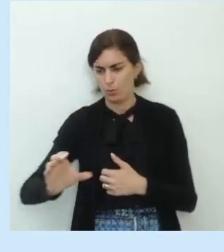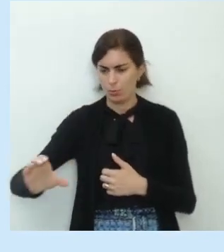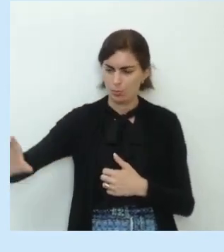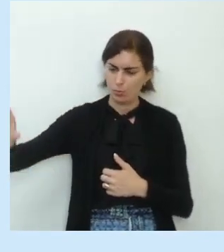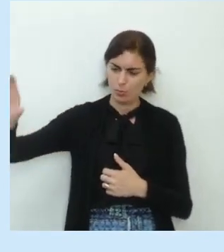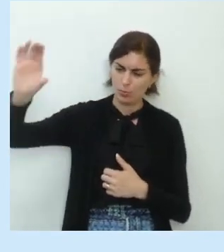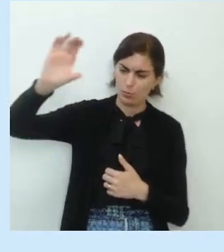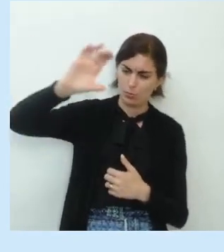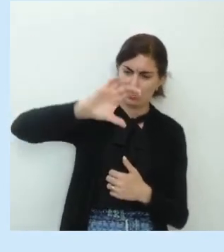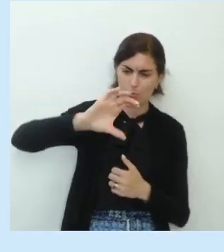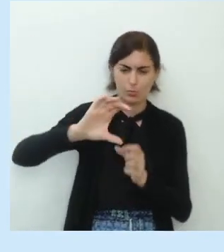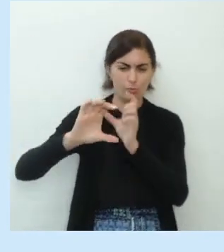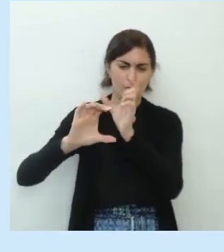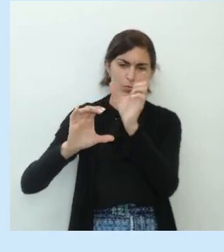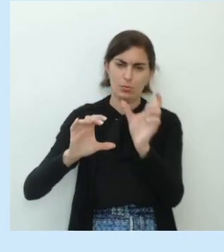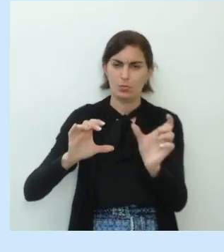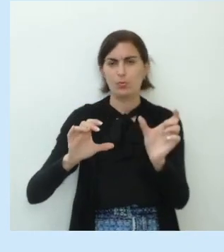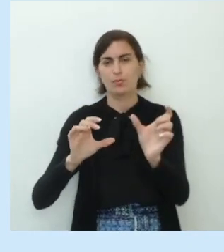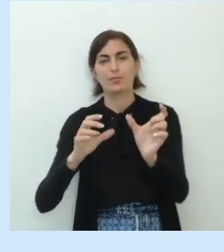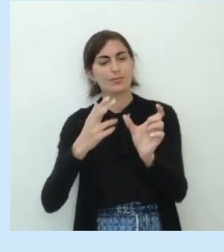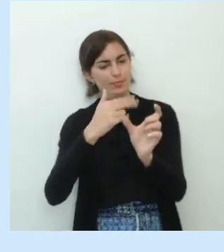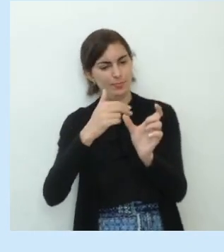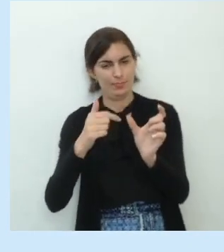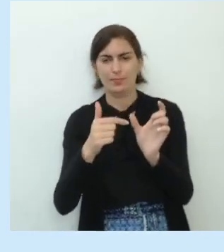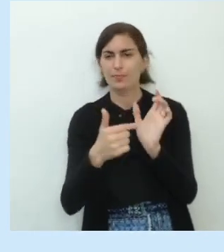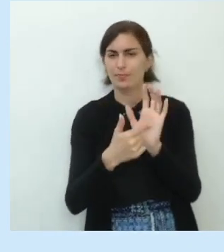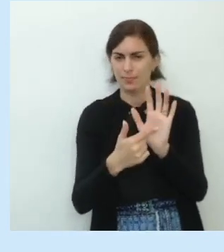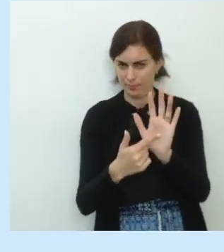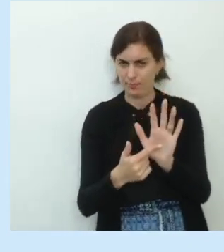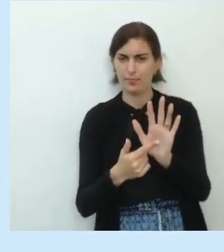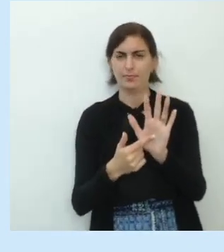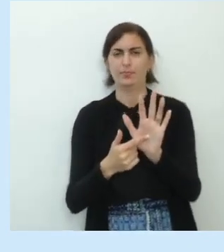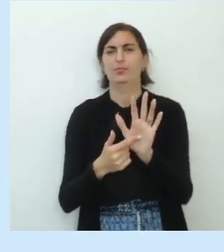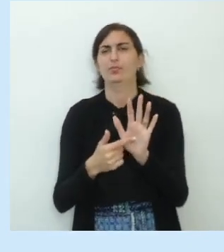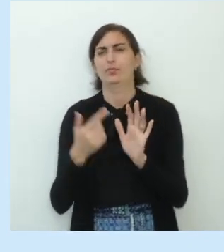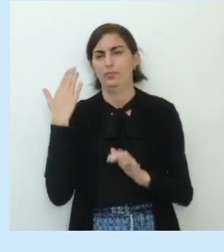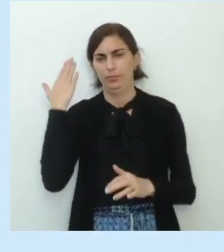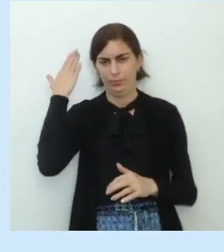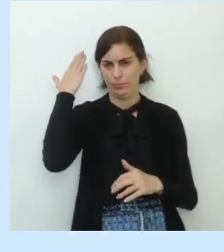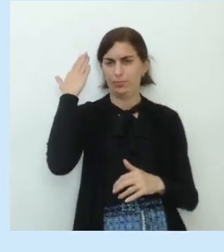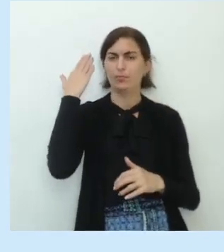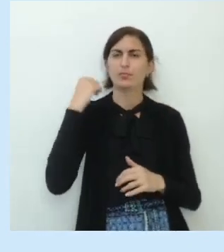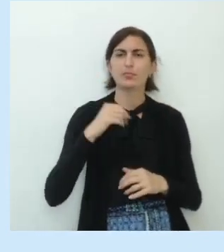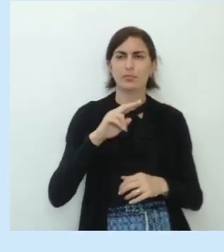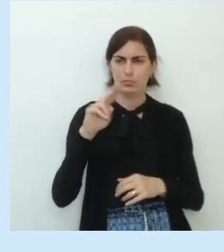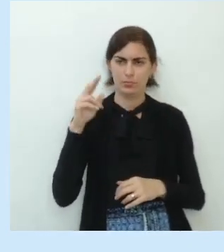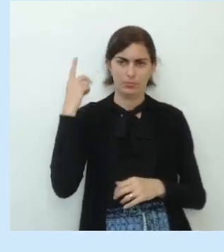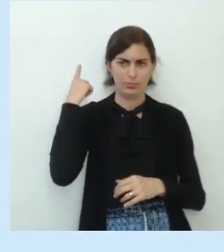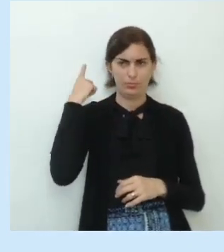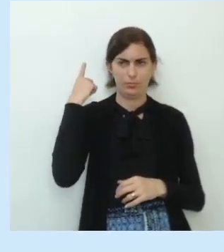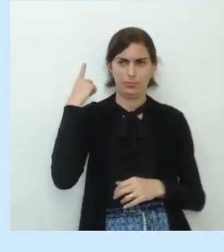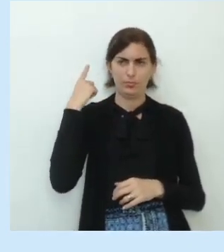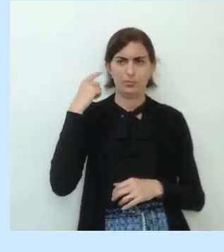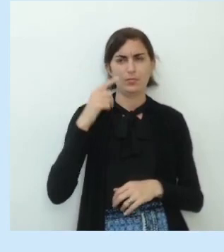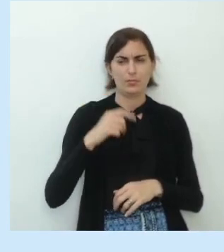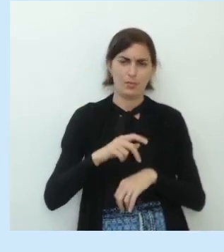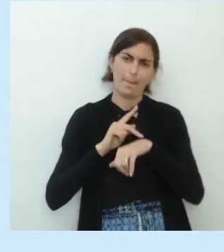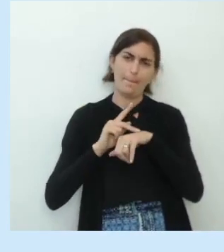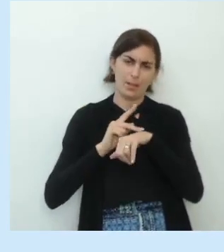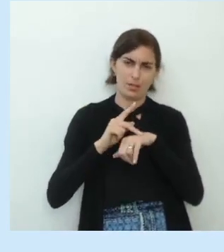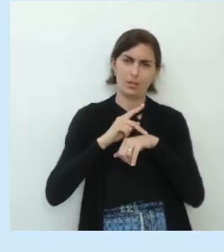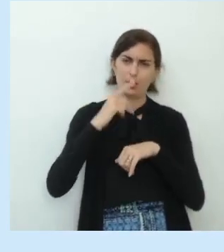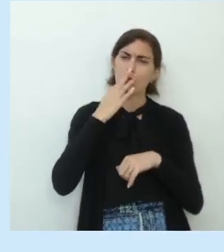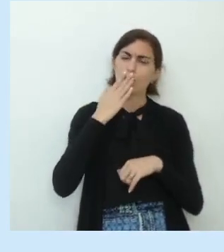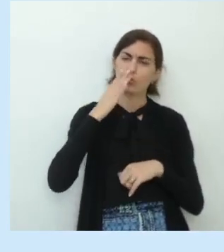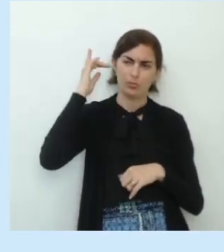Rotacionou, girou do ponto da figura que nós nomeamos, que ela era essa figura